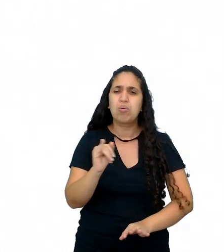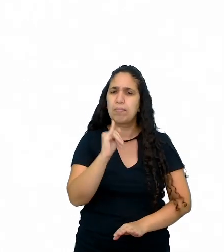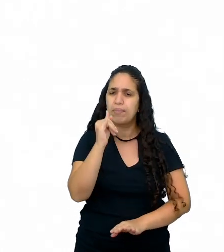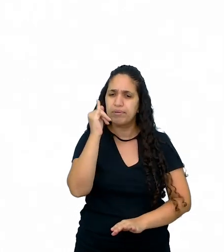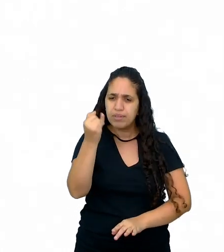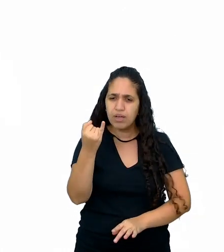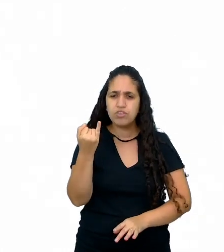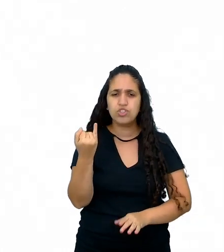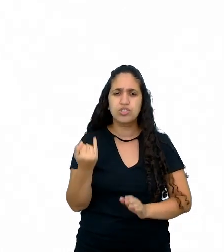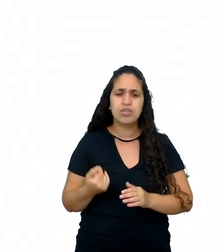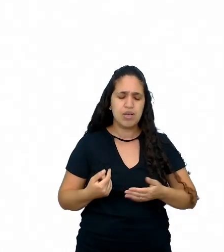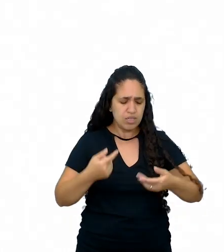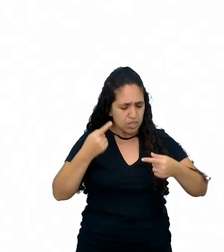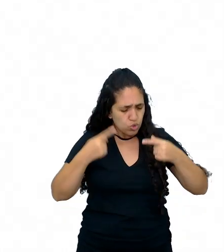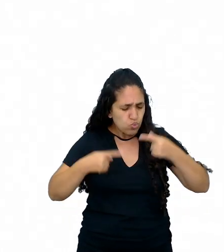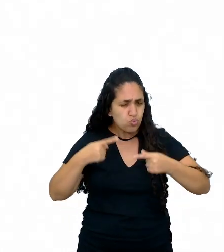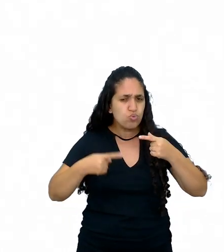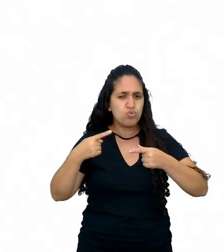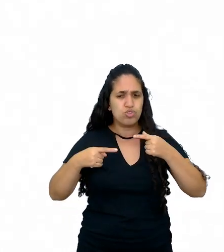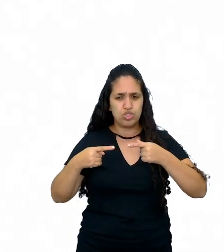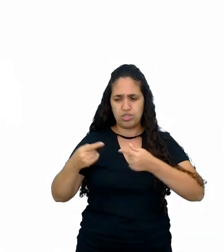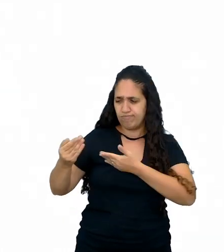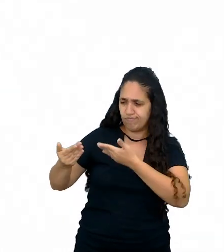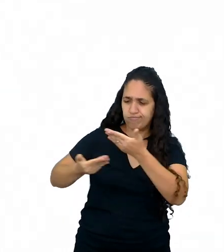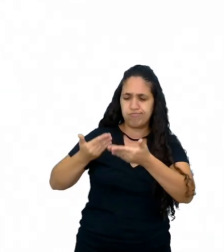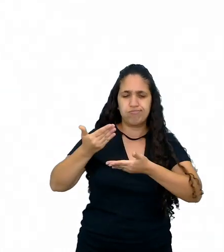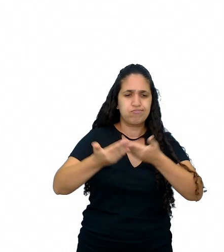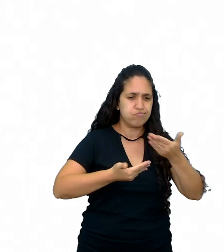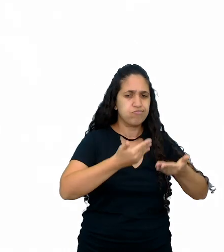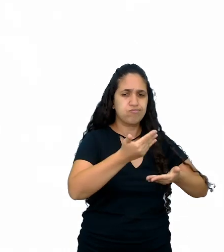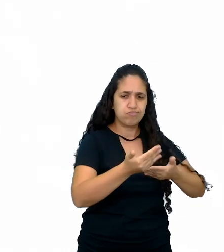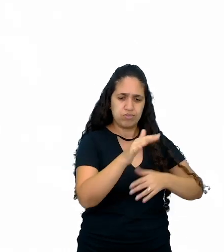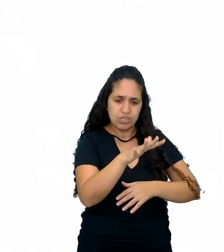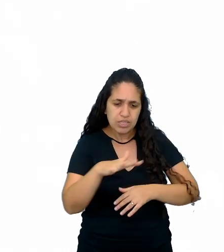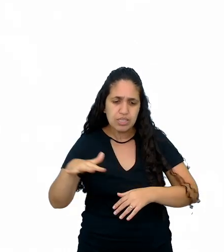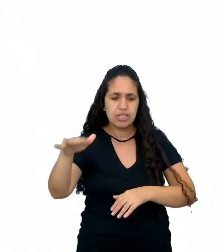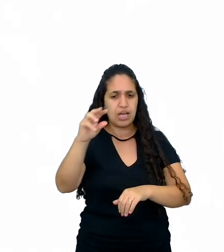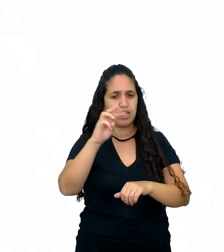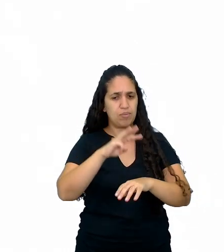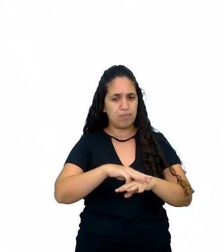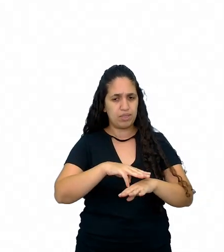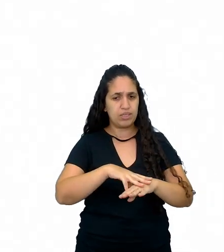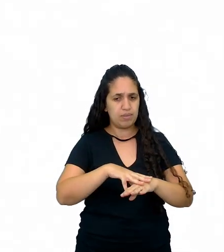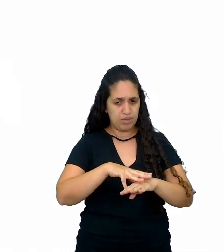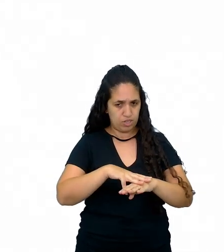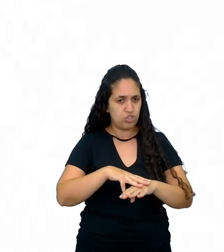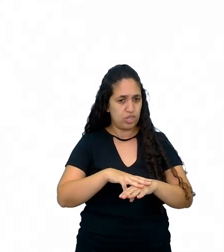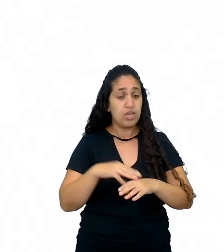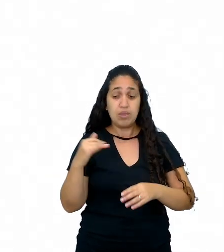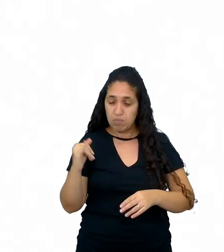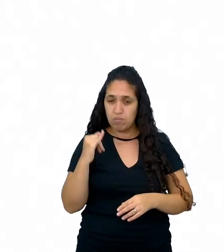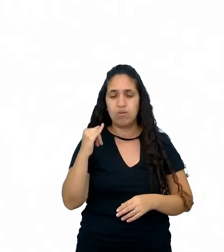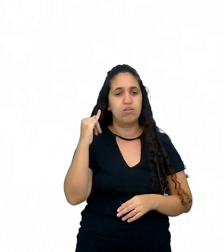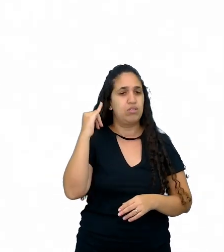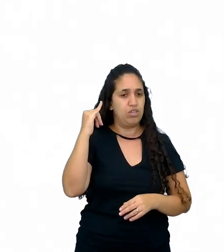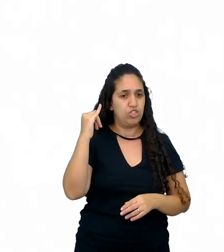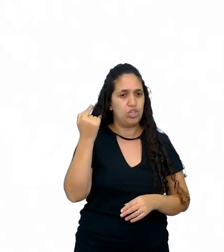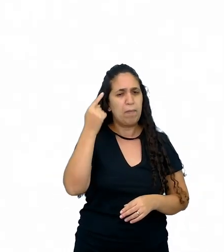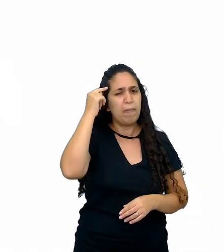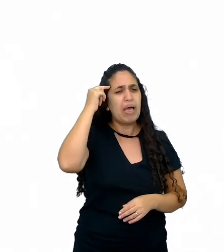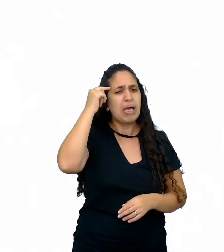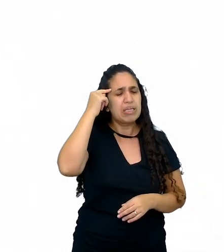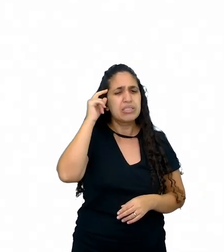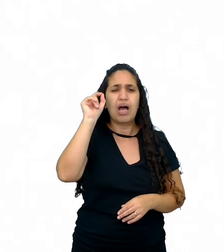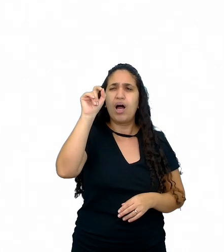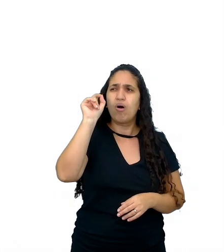discutirem, conversarem, tá? Uns com os outros professores da área de matemática, né? Importante é isso. E pensar